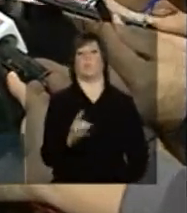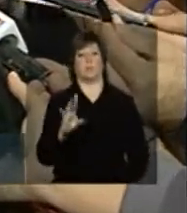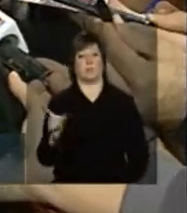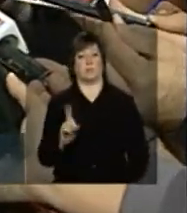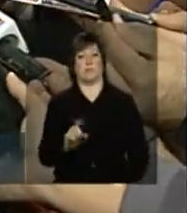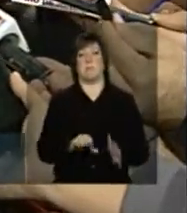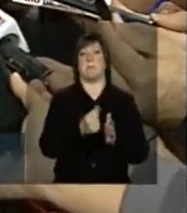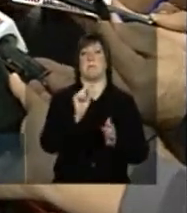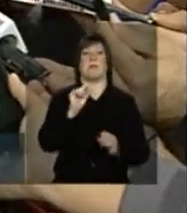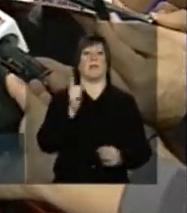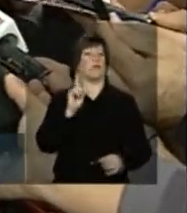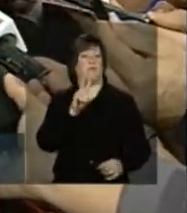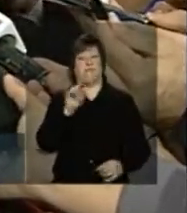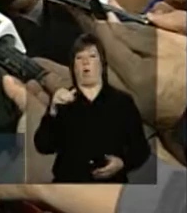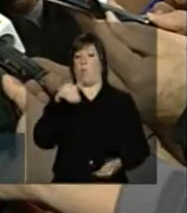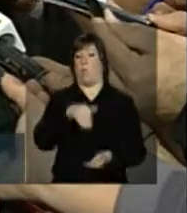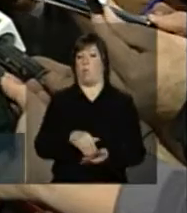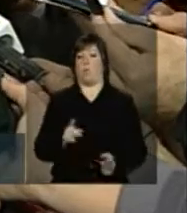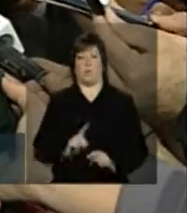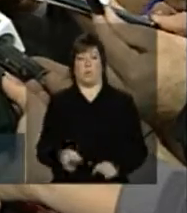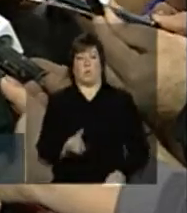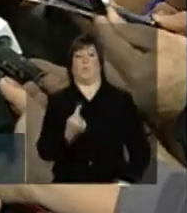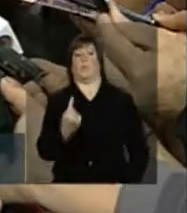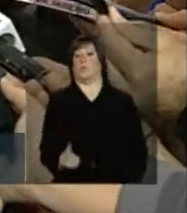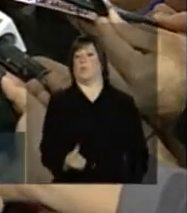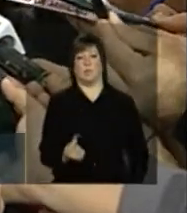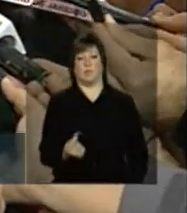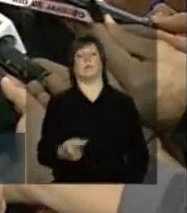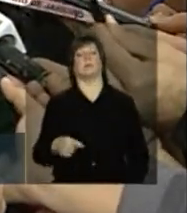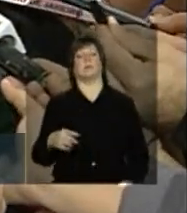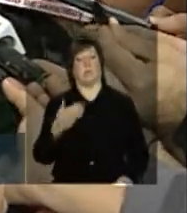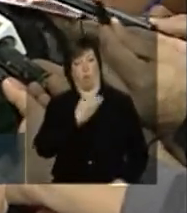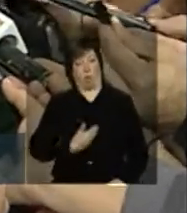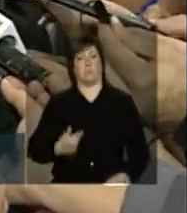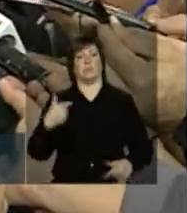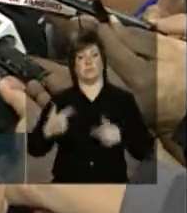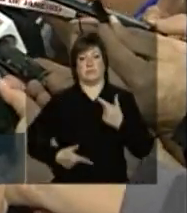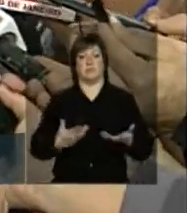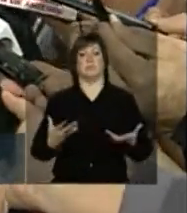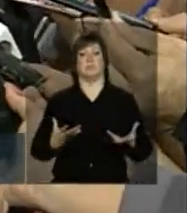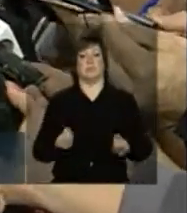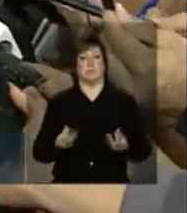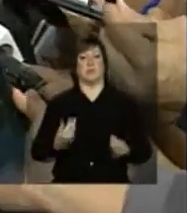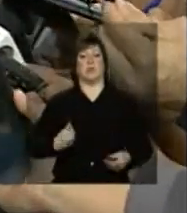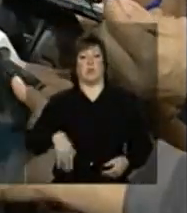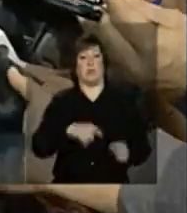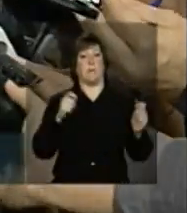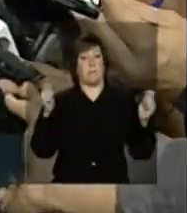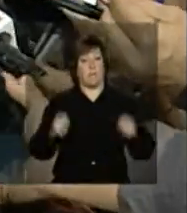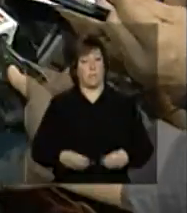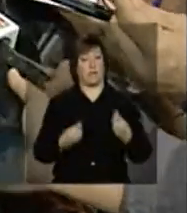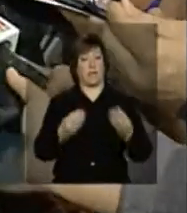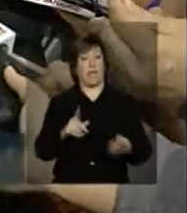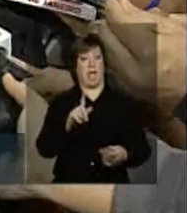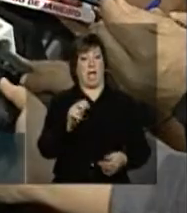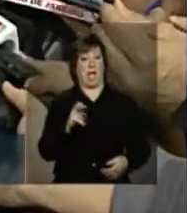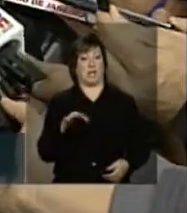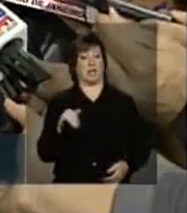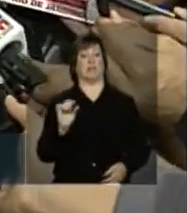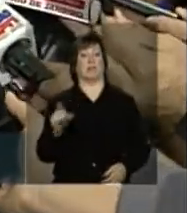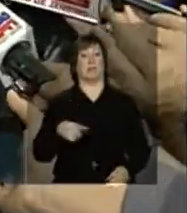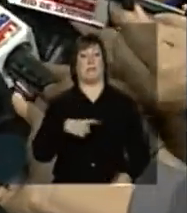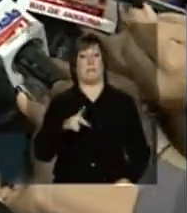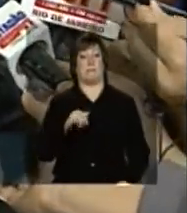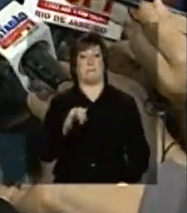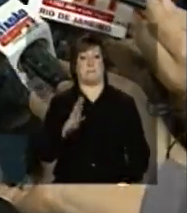foi a primeira e não será a única medida a ser tomada, nós podemos garantir que o PIB